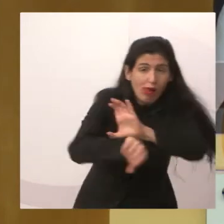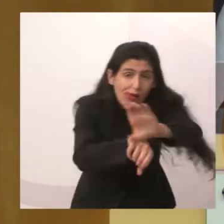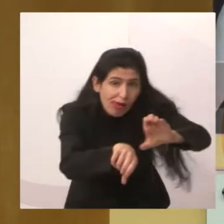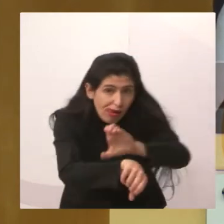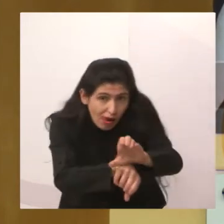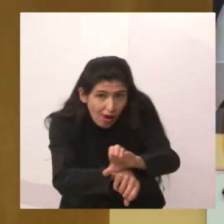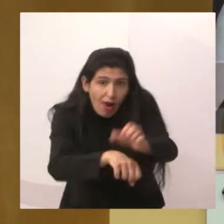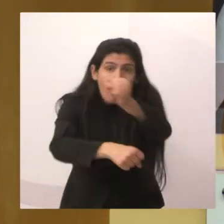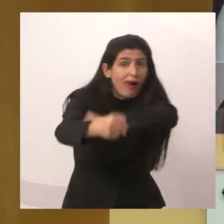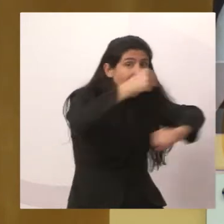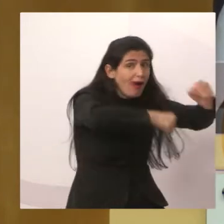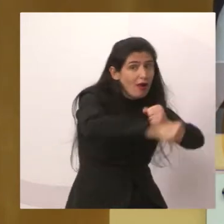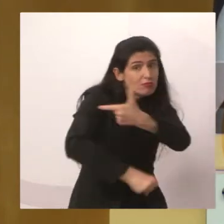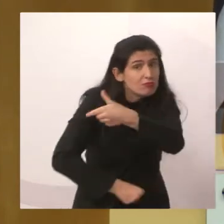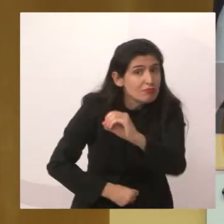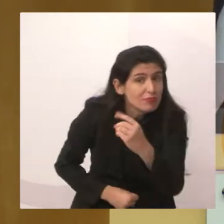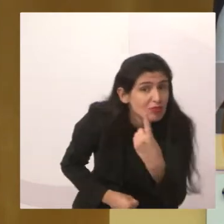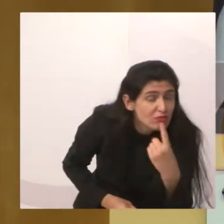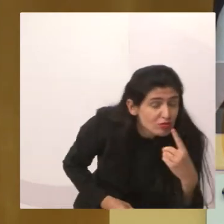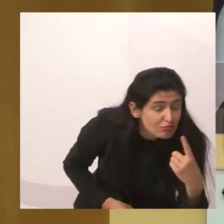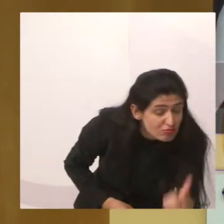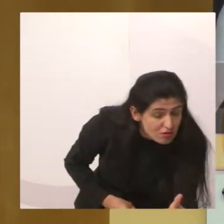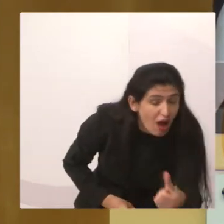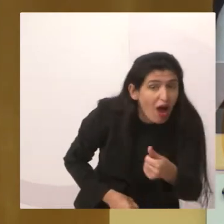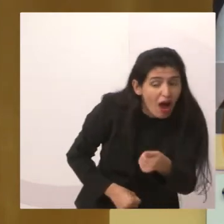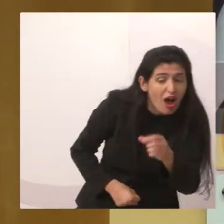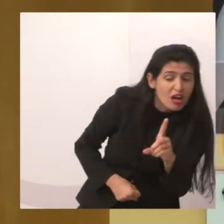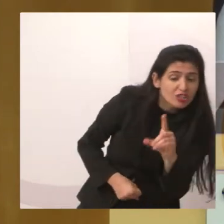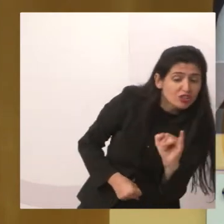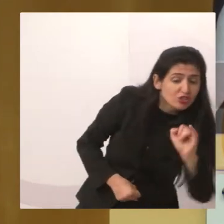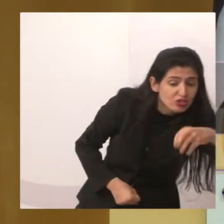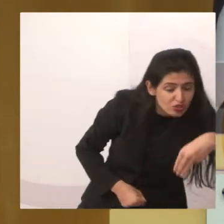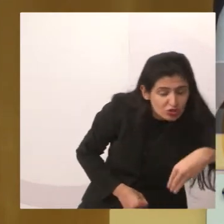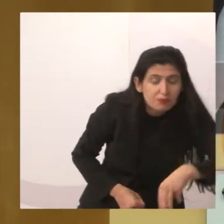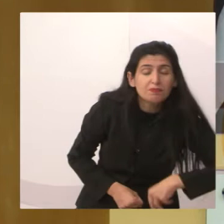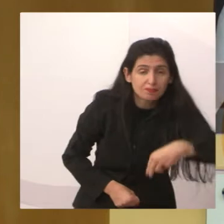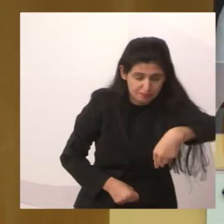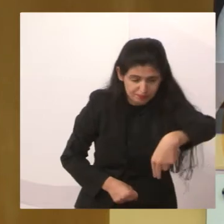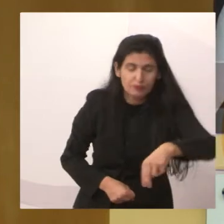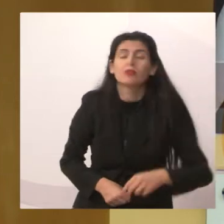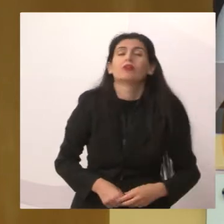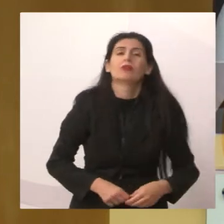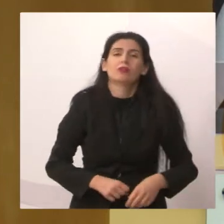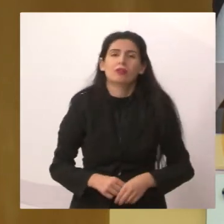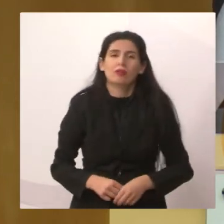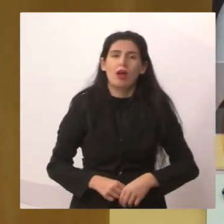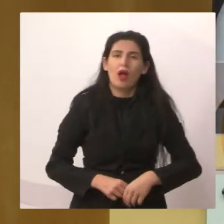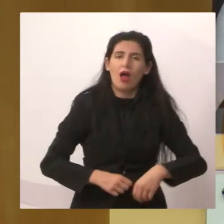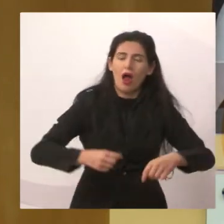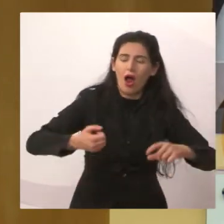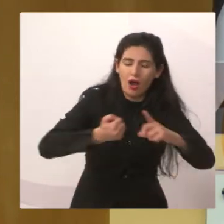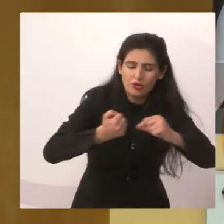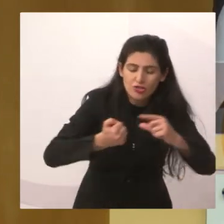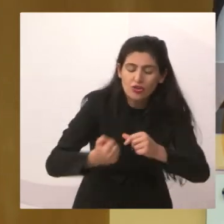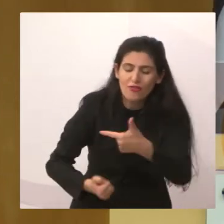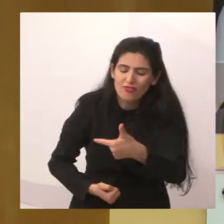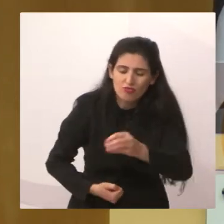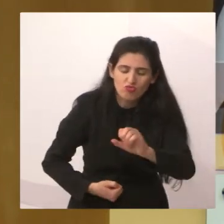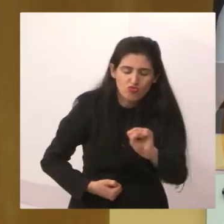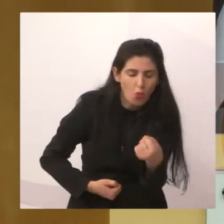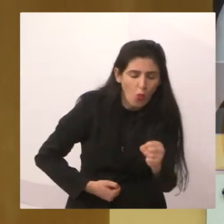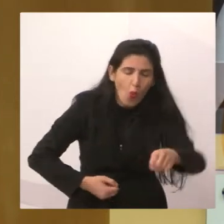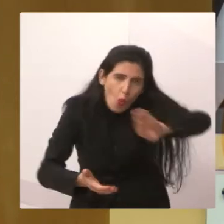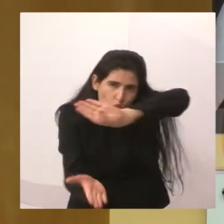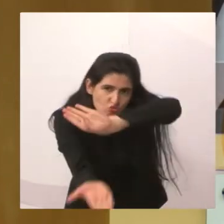inconstitucionalidade em 2016, que excluiu da nossa lei orgânica do município o artigo 28, que permitia